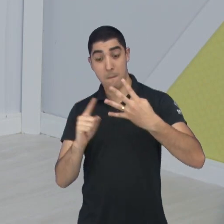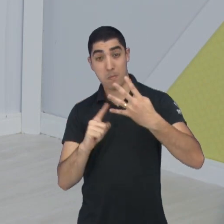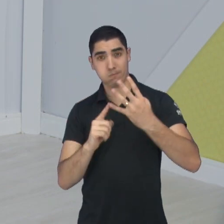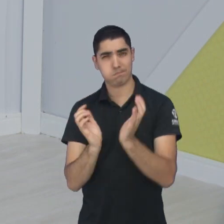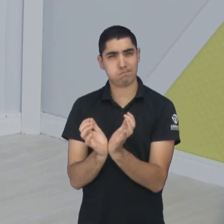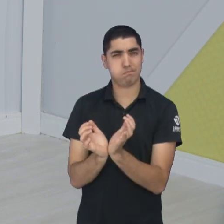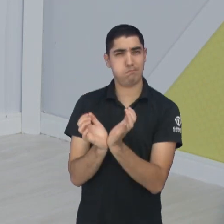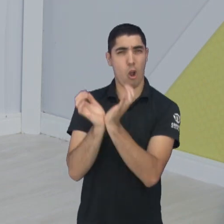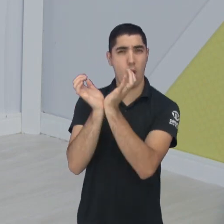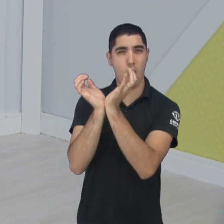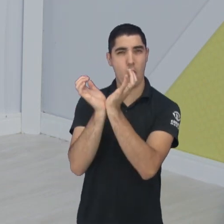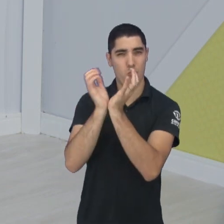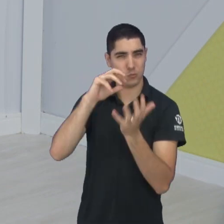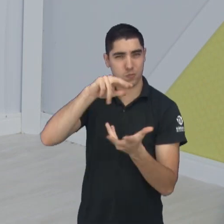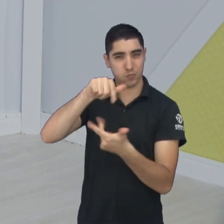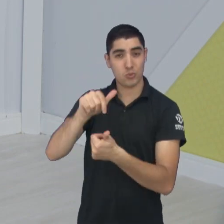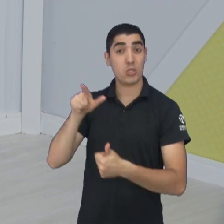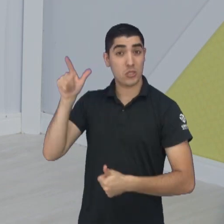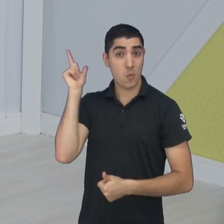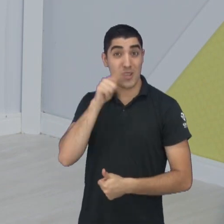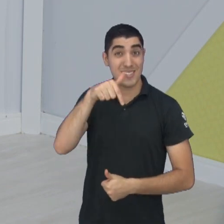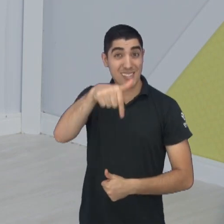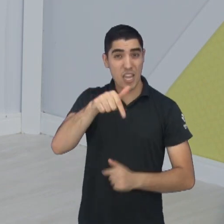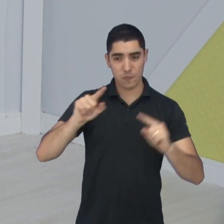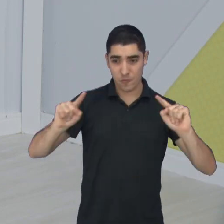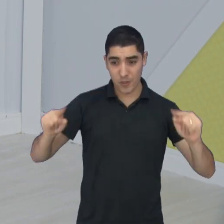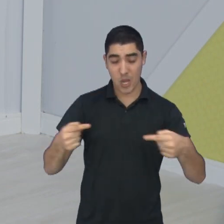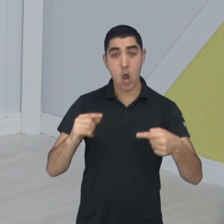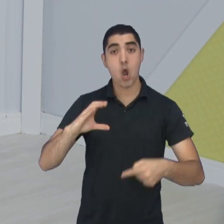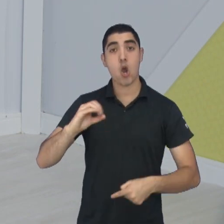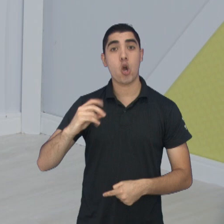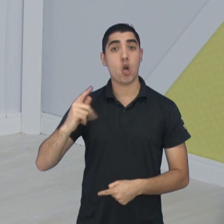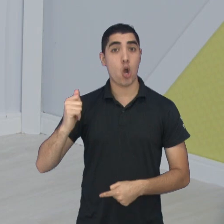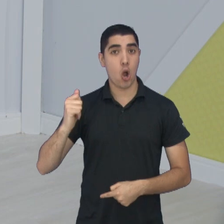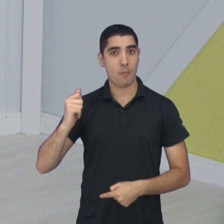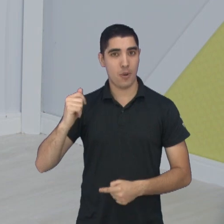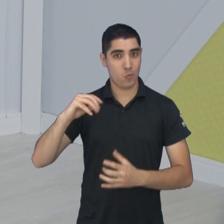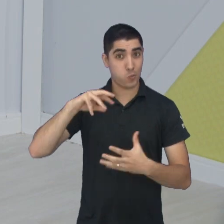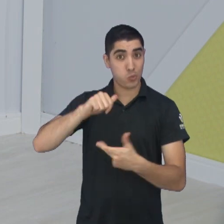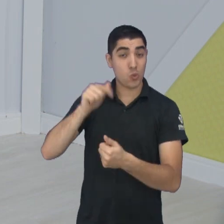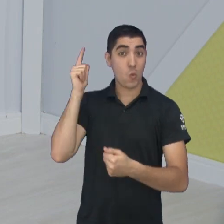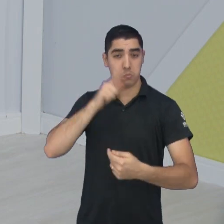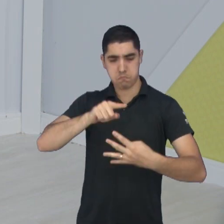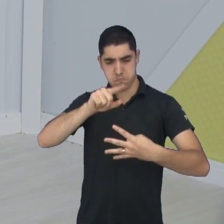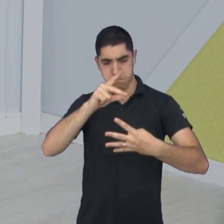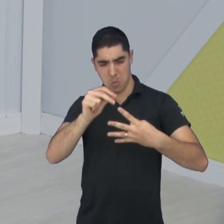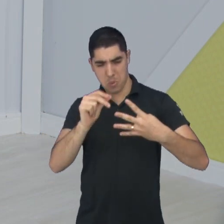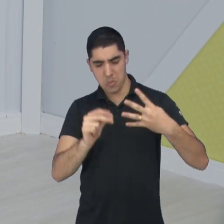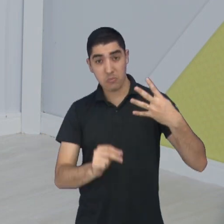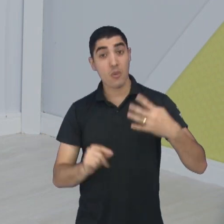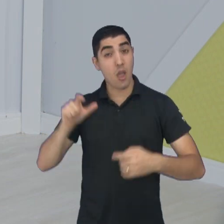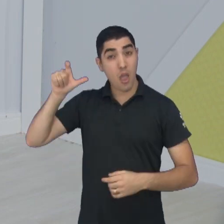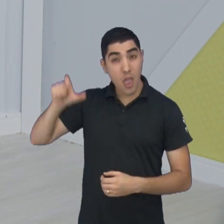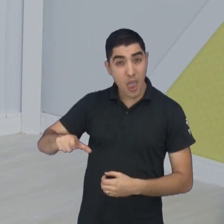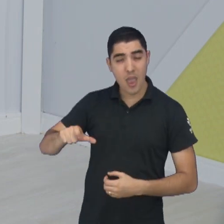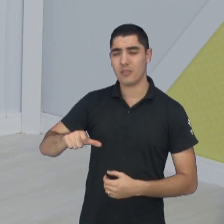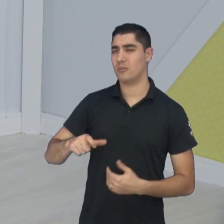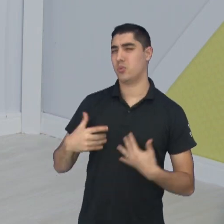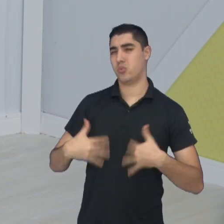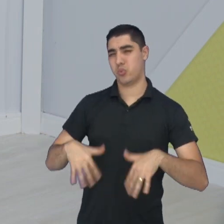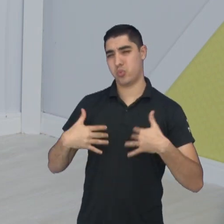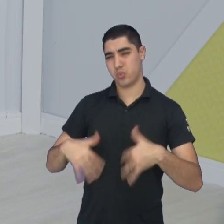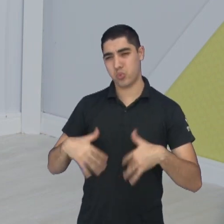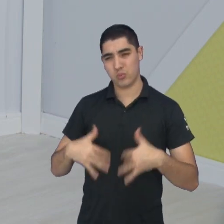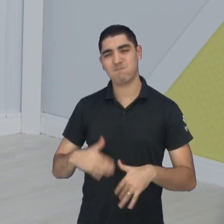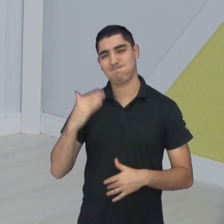também como diretor. O homem chegou a 7 finais de Copa do Mundo, ganhou 4. É mole ou você quer mais? O Zagallo, sem dúvida, é um ícone do futebol mundial. Agora,